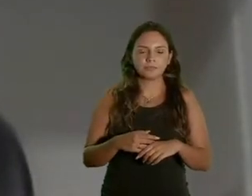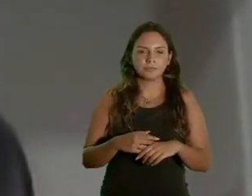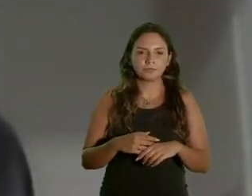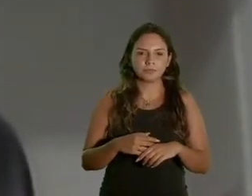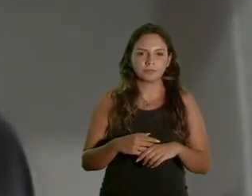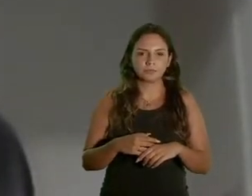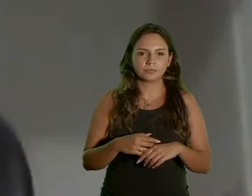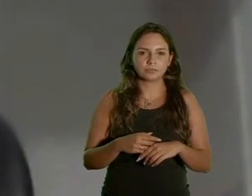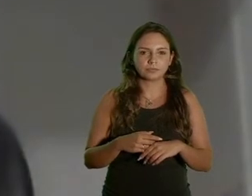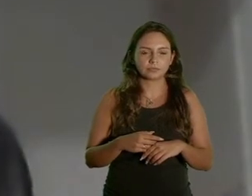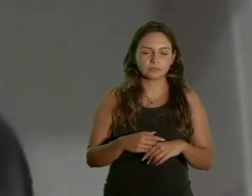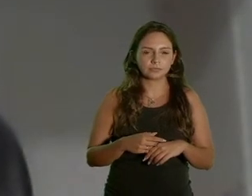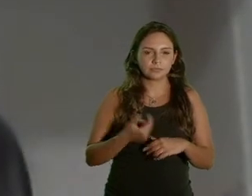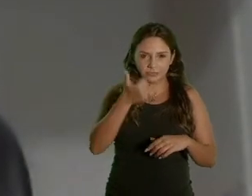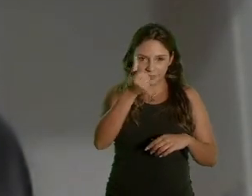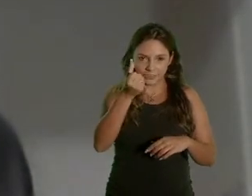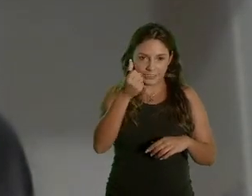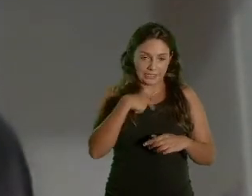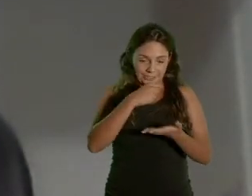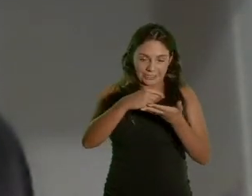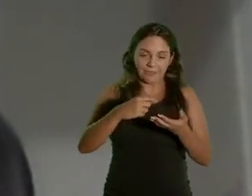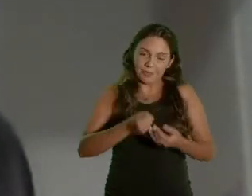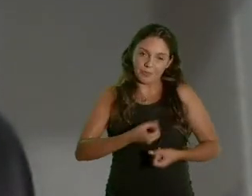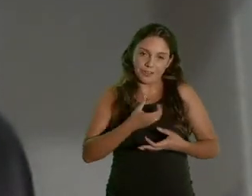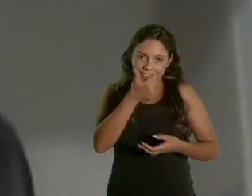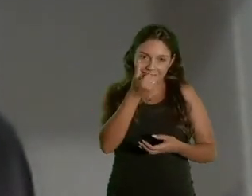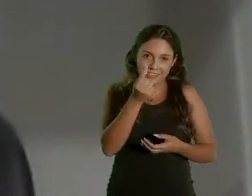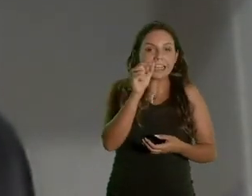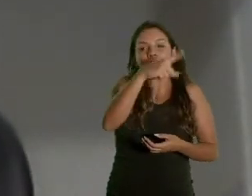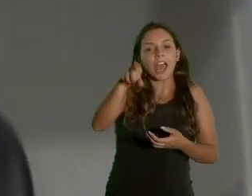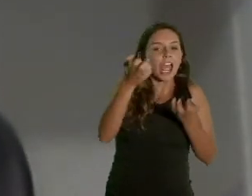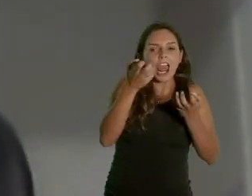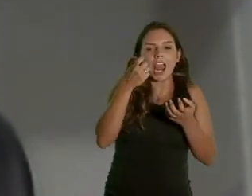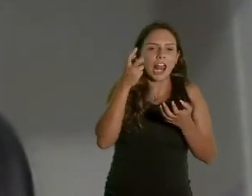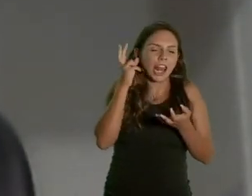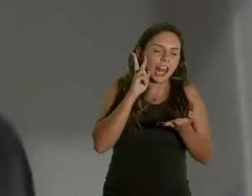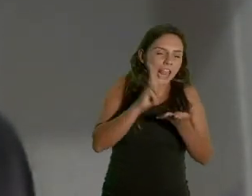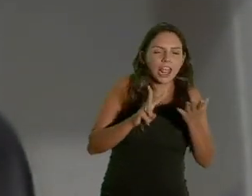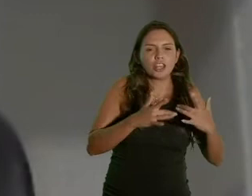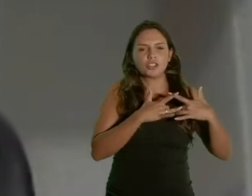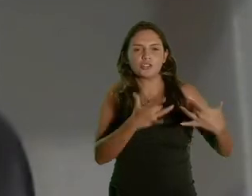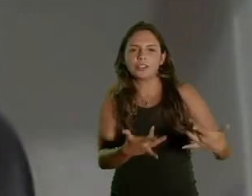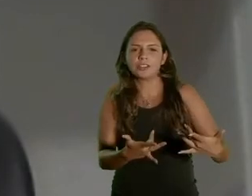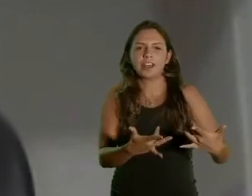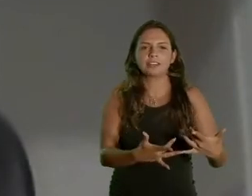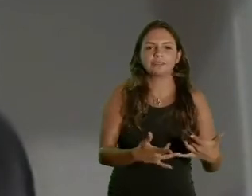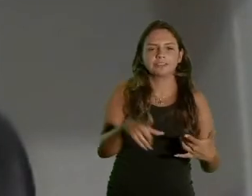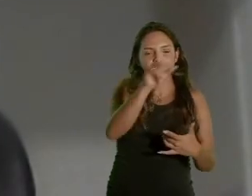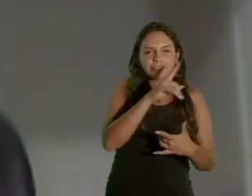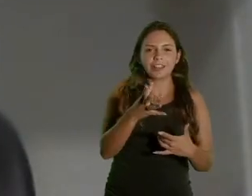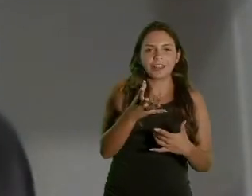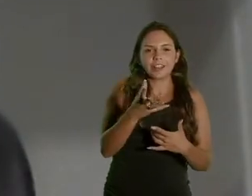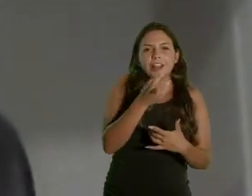rapaz de 16 anos escreve para quem quiser ler, para quem quiser se solidarizar, para quem quiser adotar